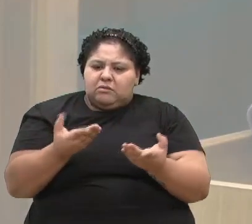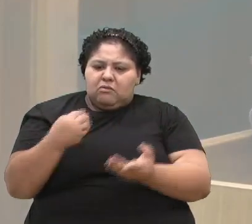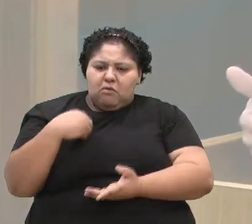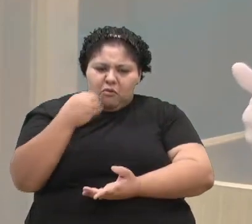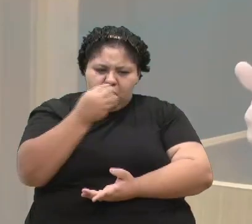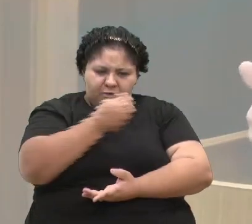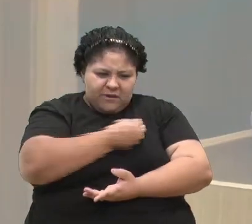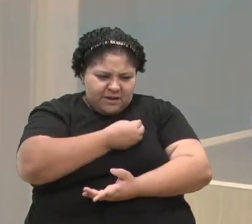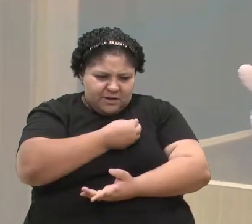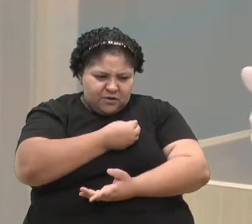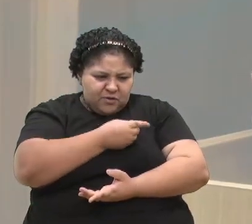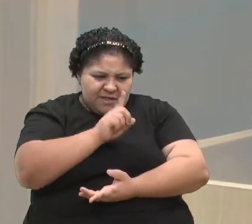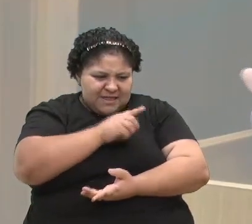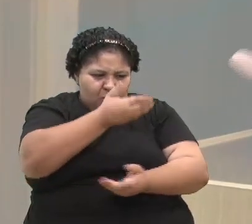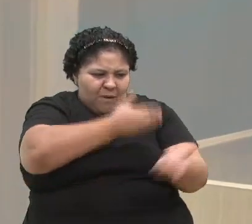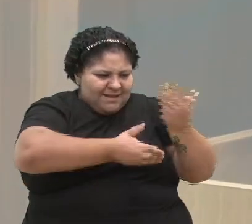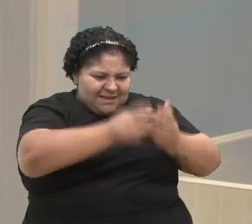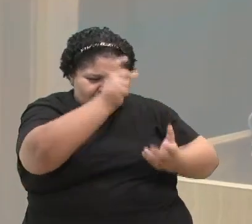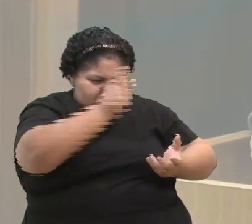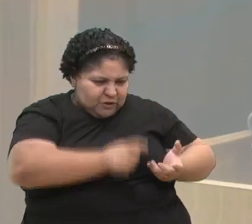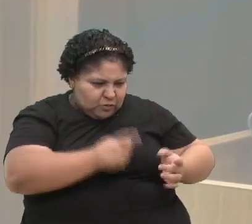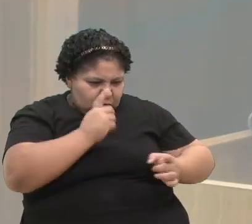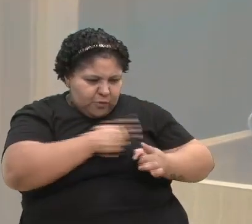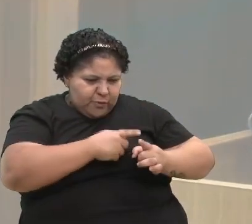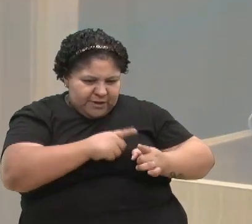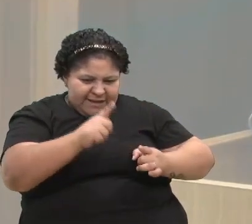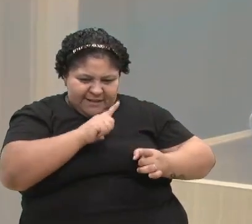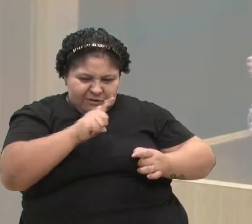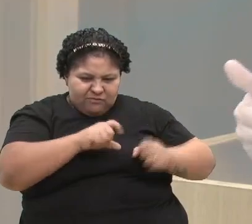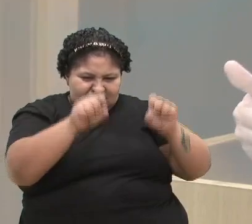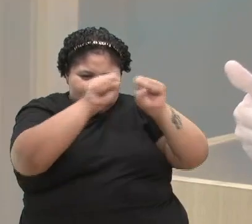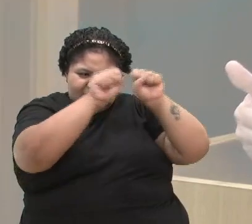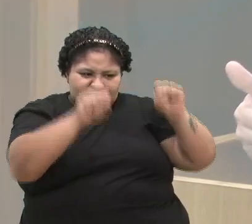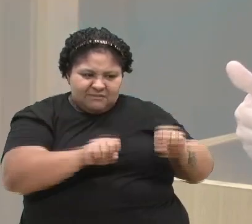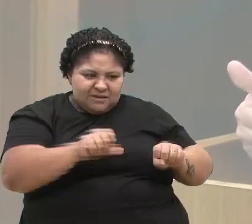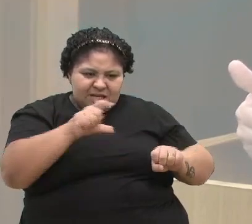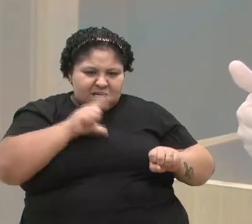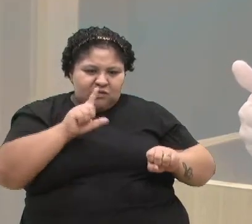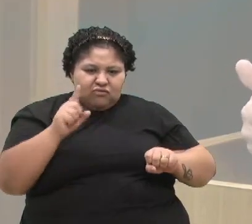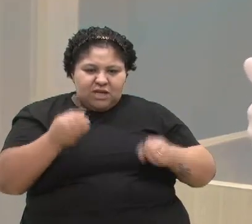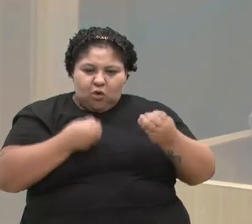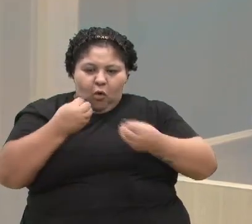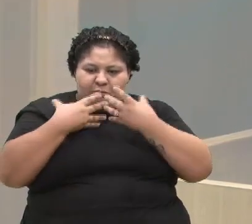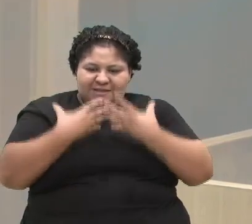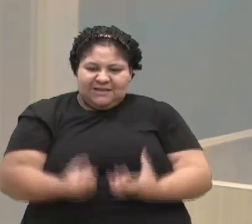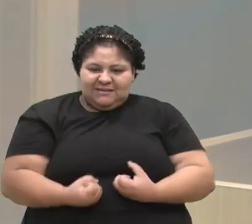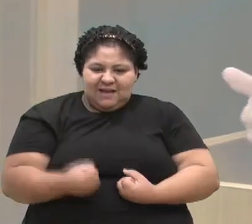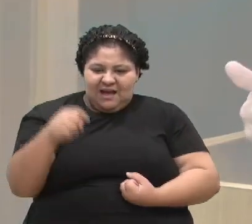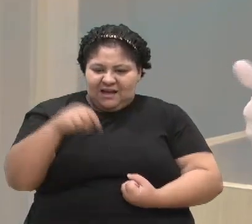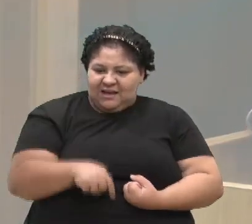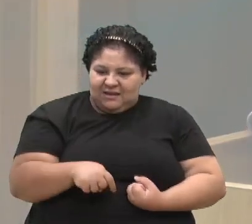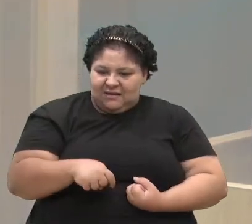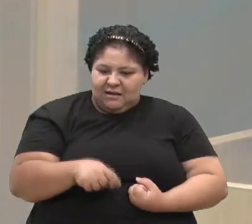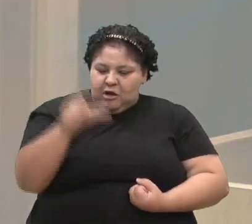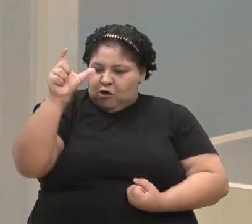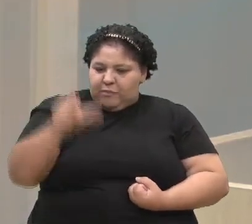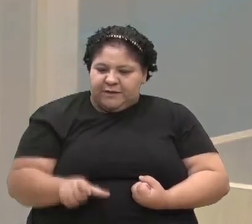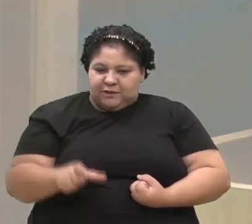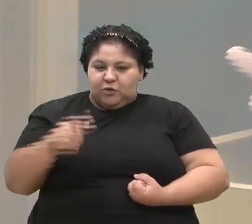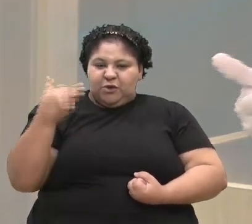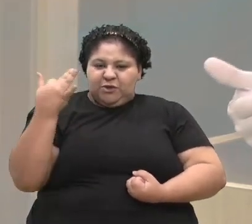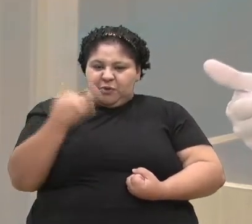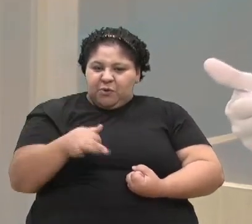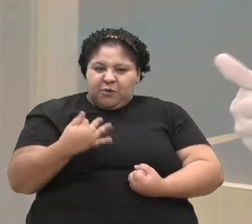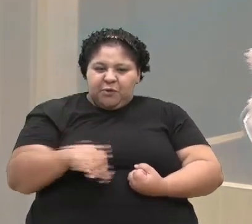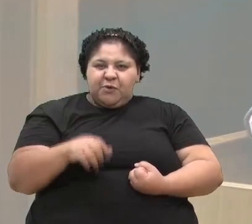deixar de atender as pessoas porque não tem sistema é inadmissível na cidade. Pessoas com dor, pessoas há mais de 5